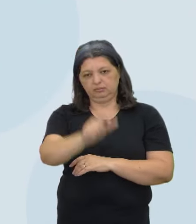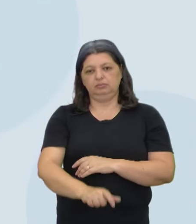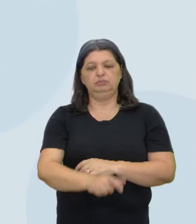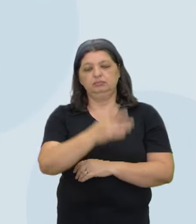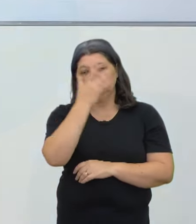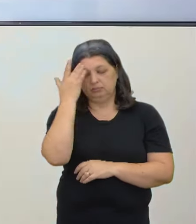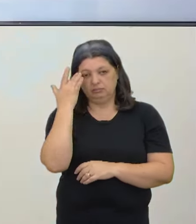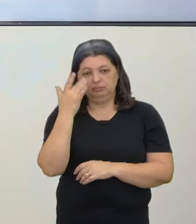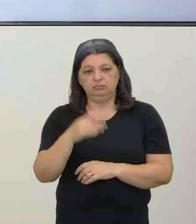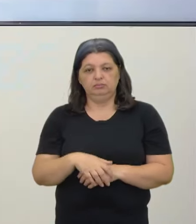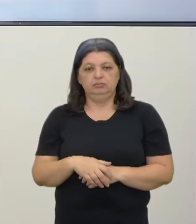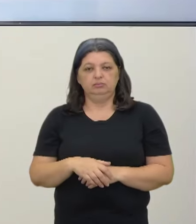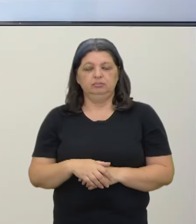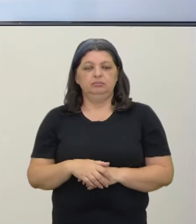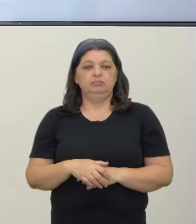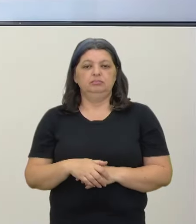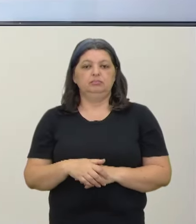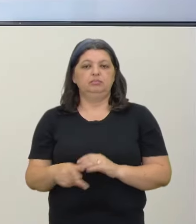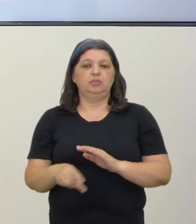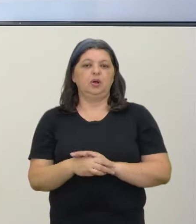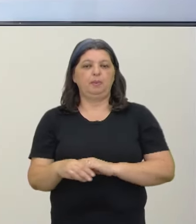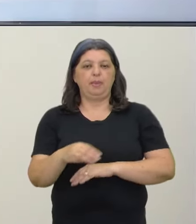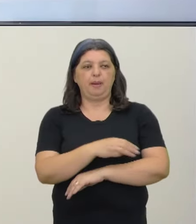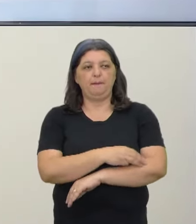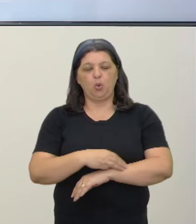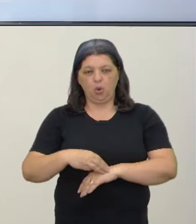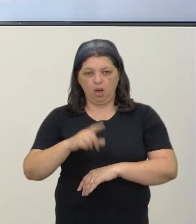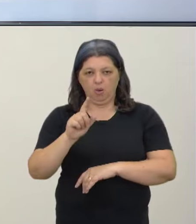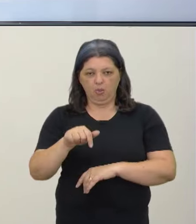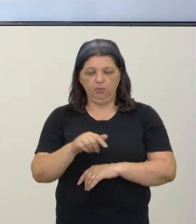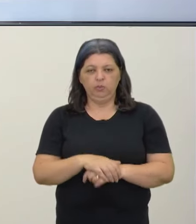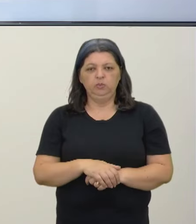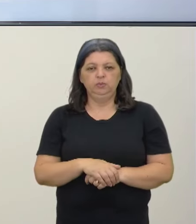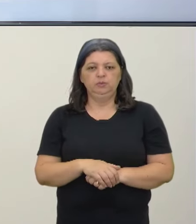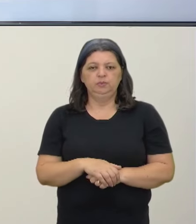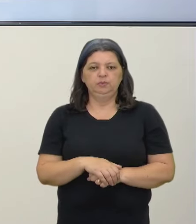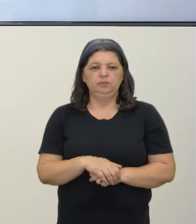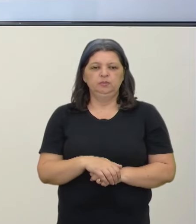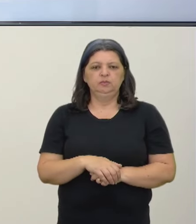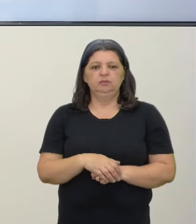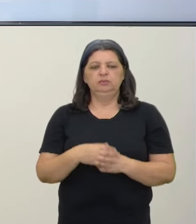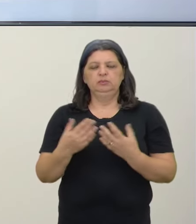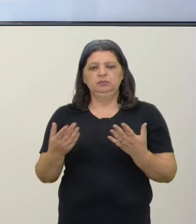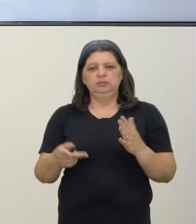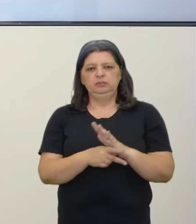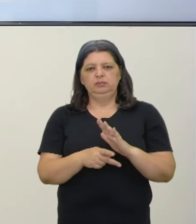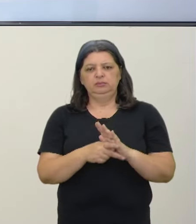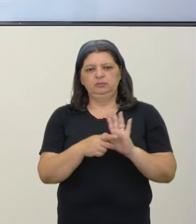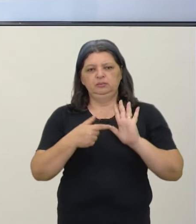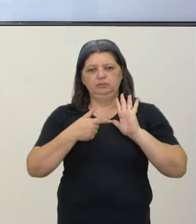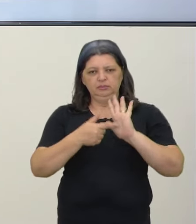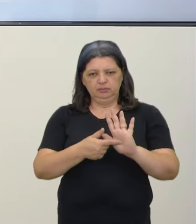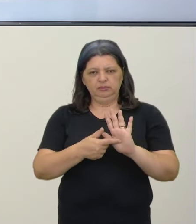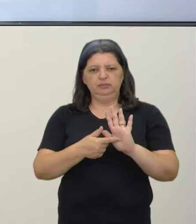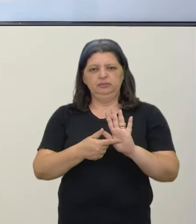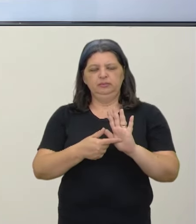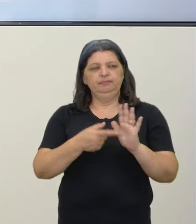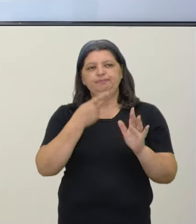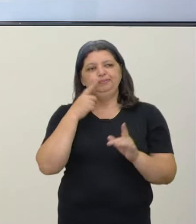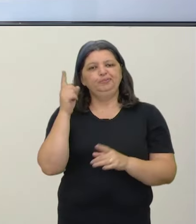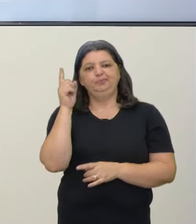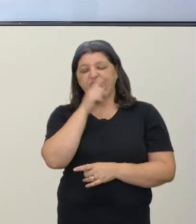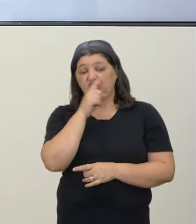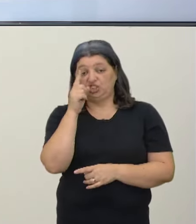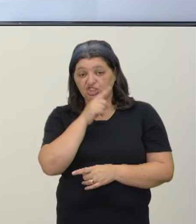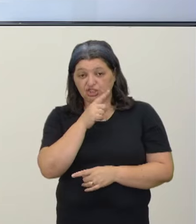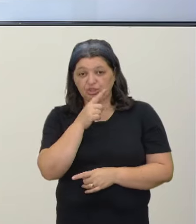né? Vamos dizer, a pessoa Fabiana, a pessoa Thiago, que é quando a gente fala aí sobre exposição, então difamar,